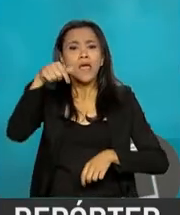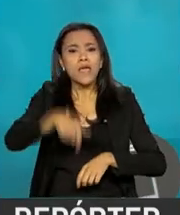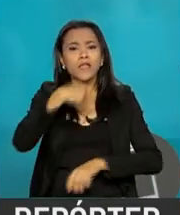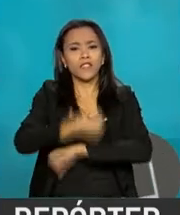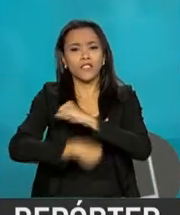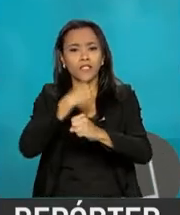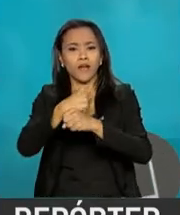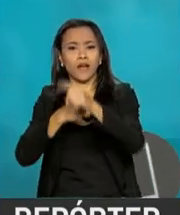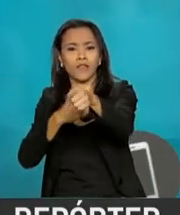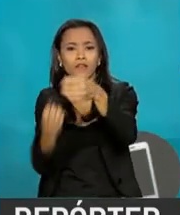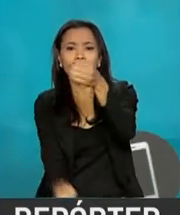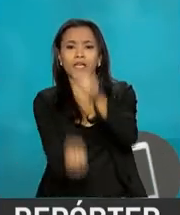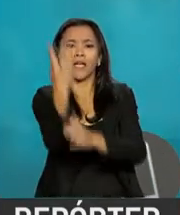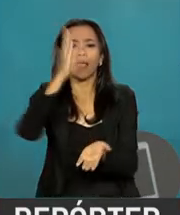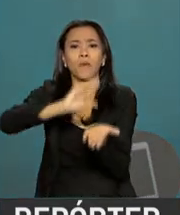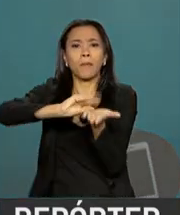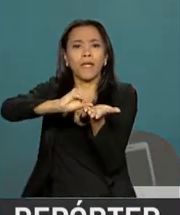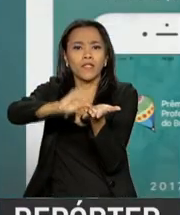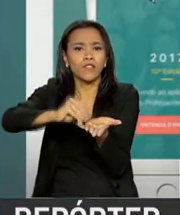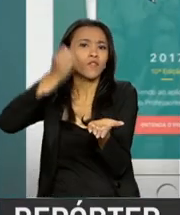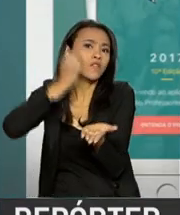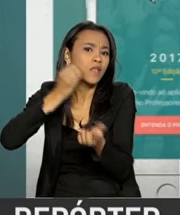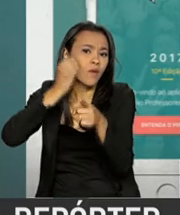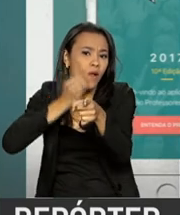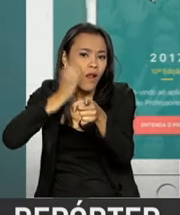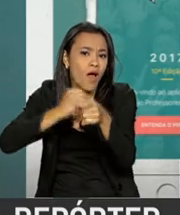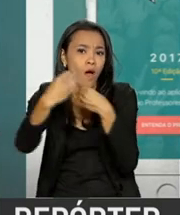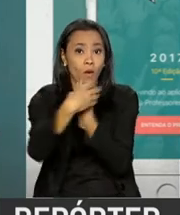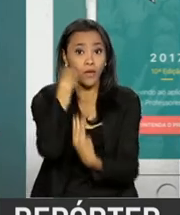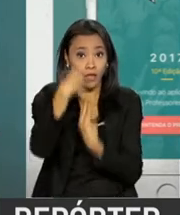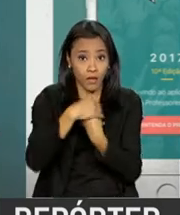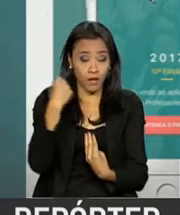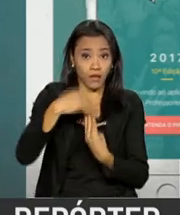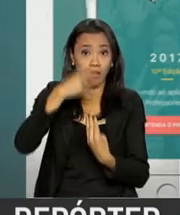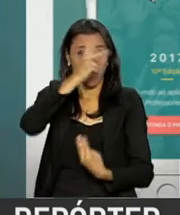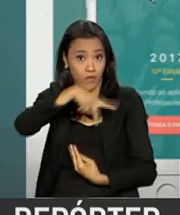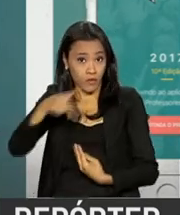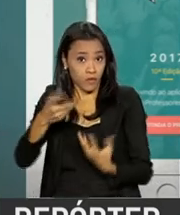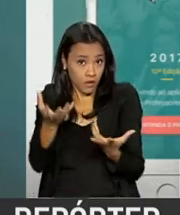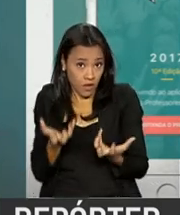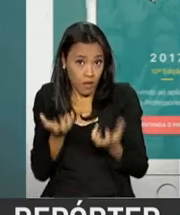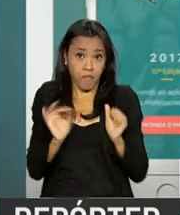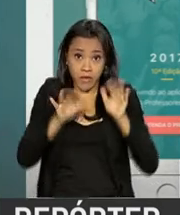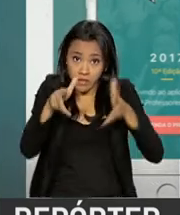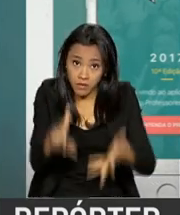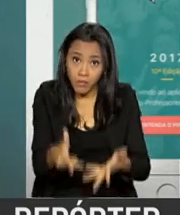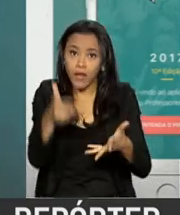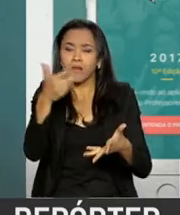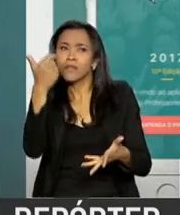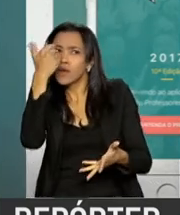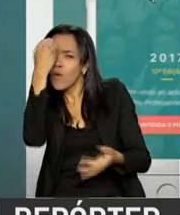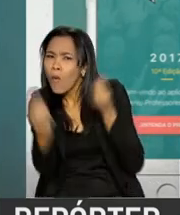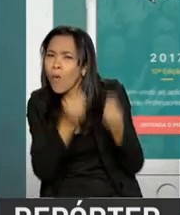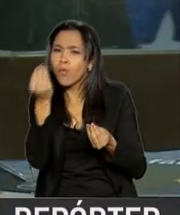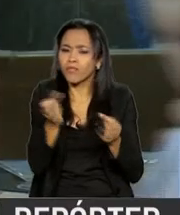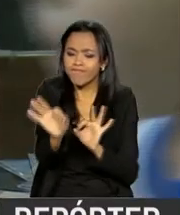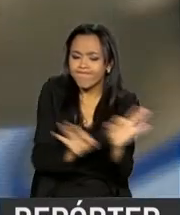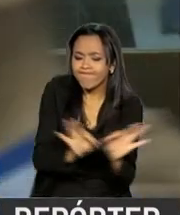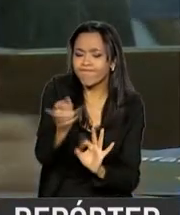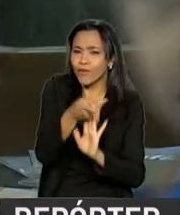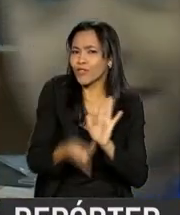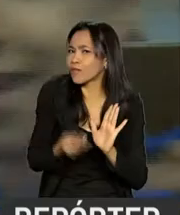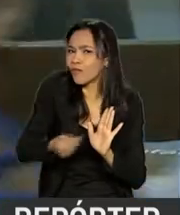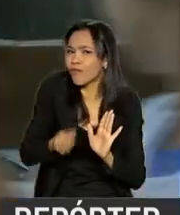criado um aplicativo no celular que auxilia o professor que quer participar a desenvolver o projecto o